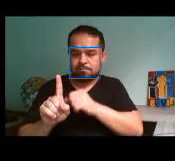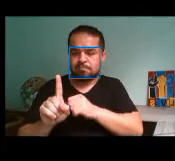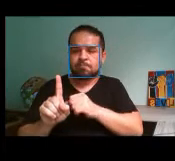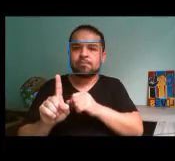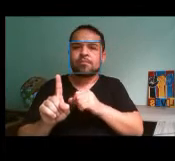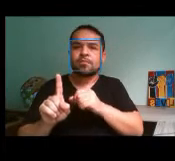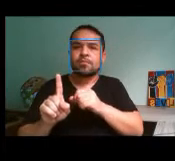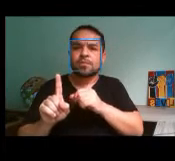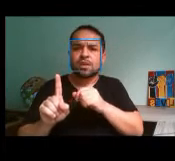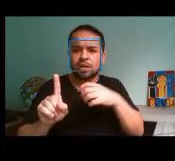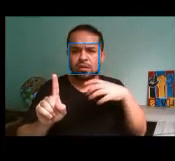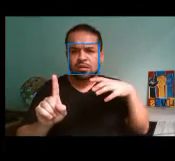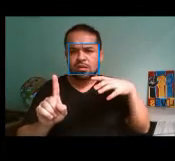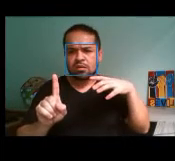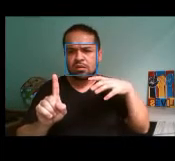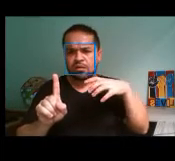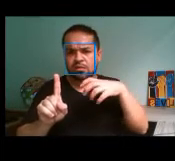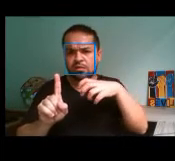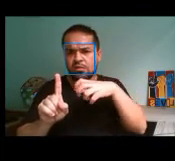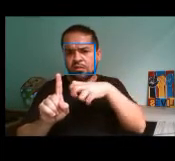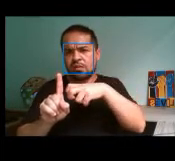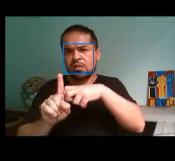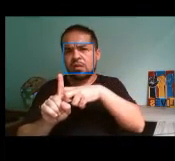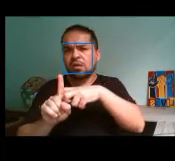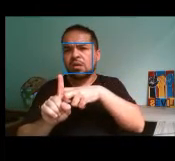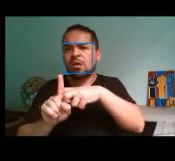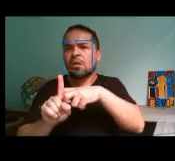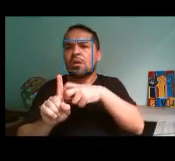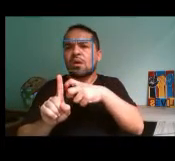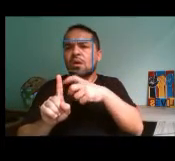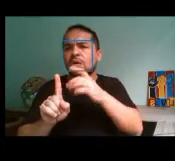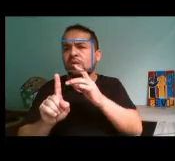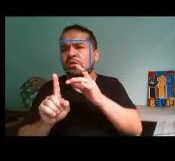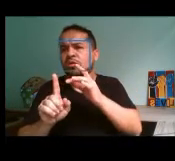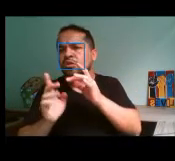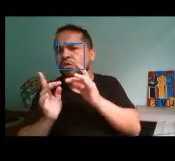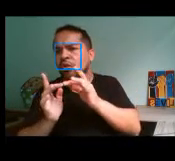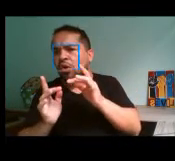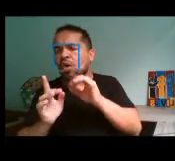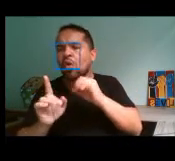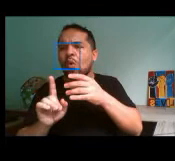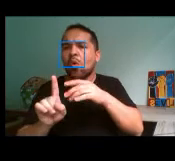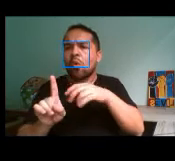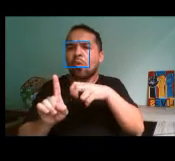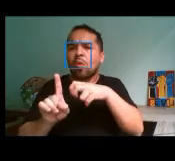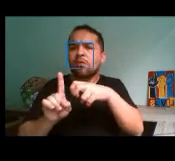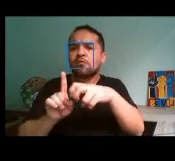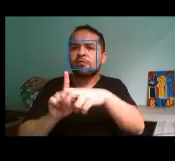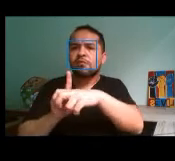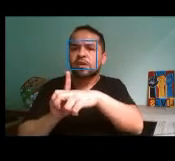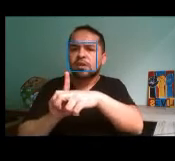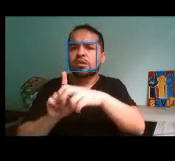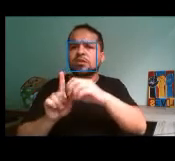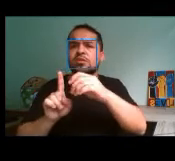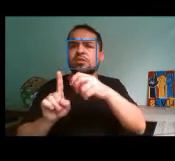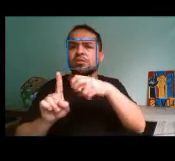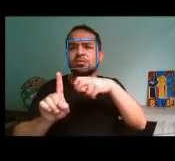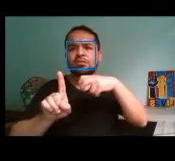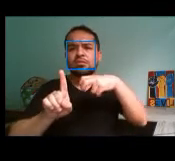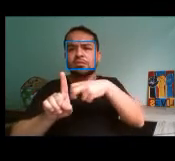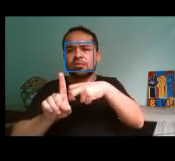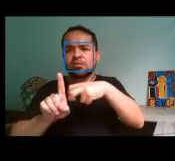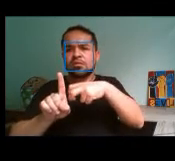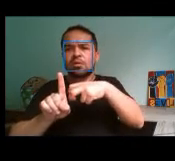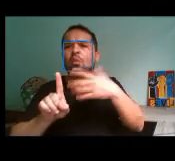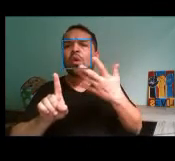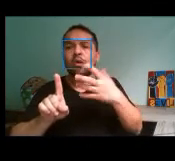Em relação ao D4, ao indicador, tem um contato ali, não tem? Ela